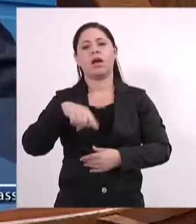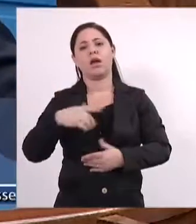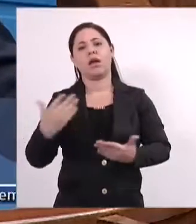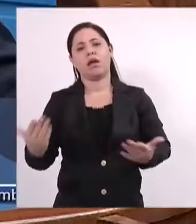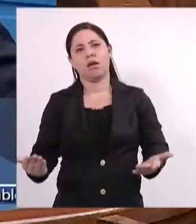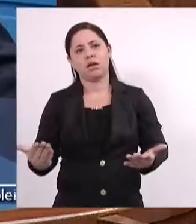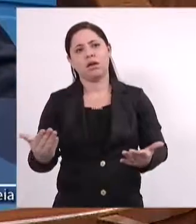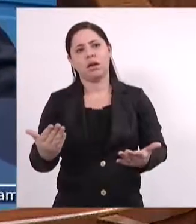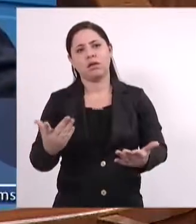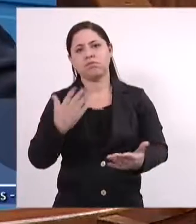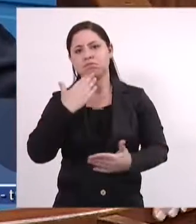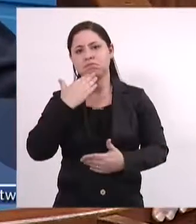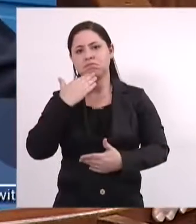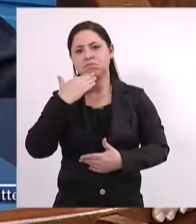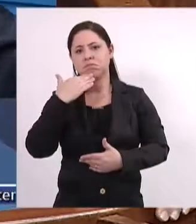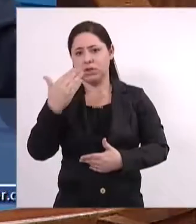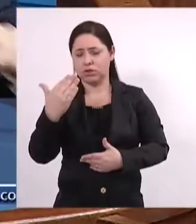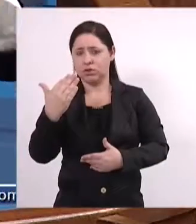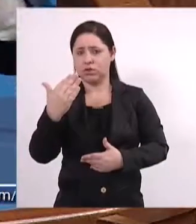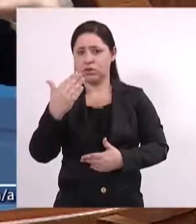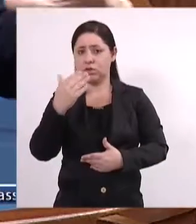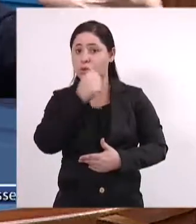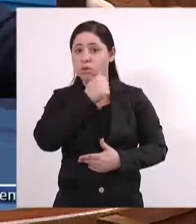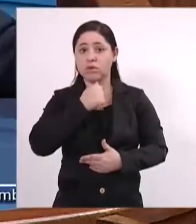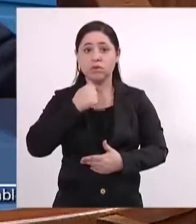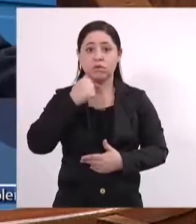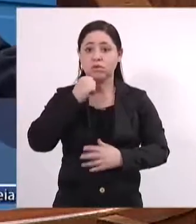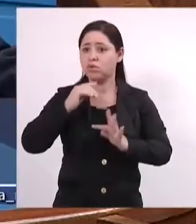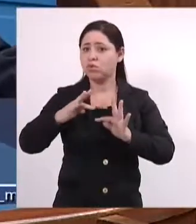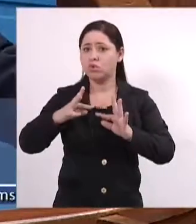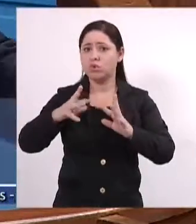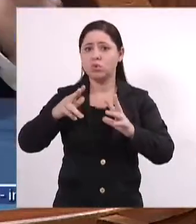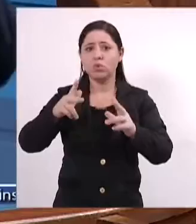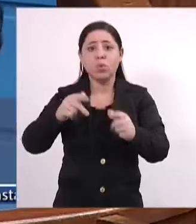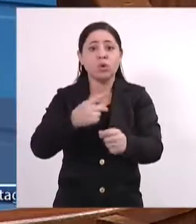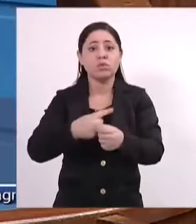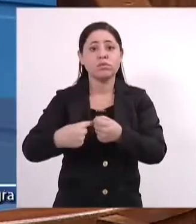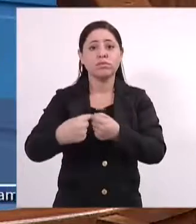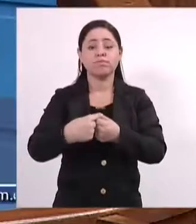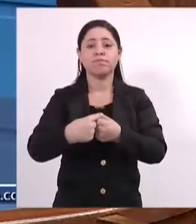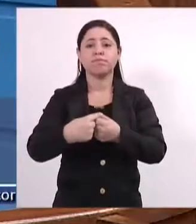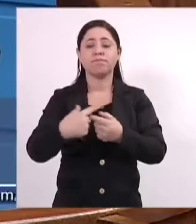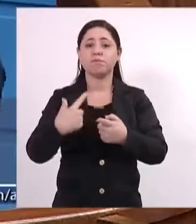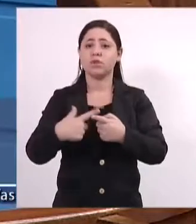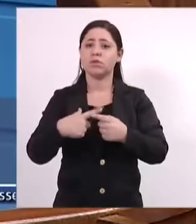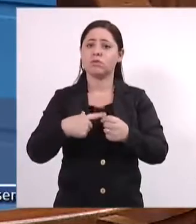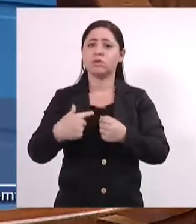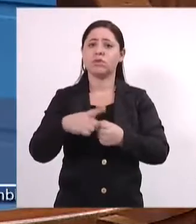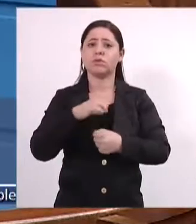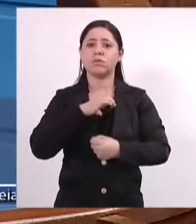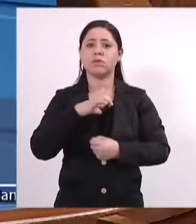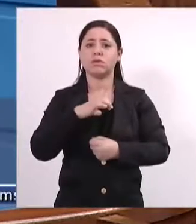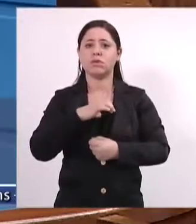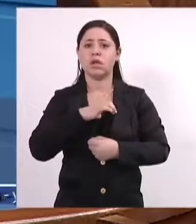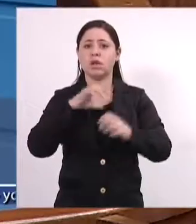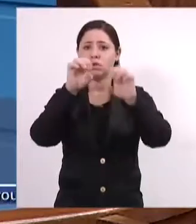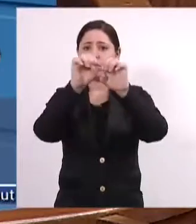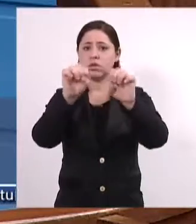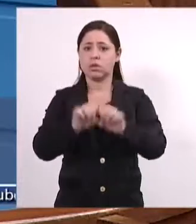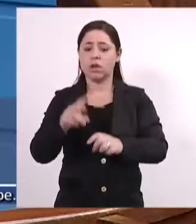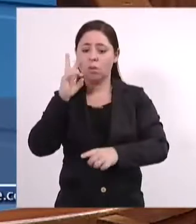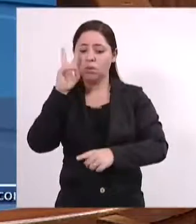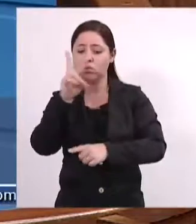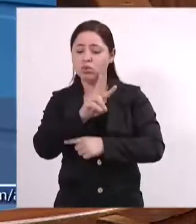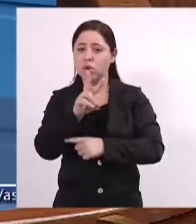uma reivindicação, Antônio Vaz, de todos os municípios. Porque o município ele tem o sistema de